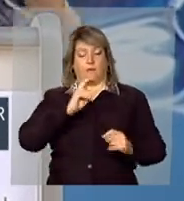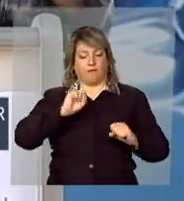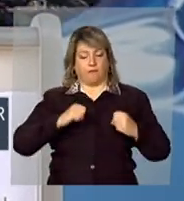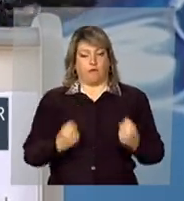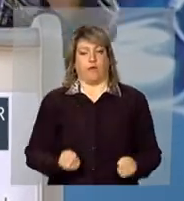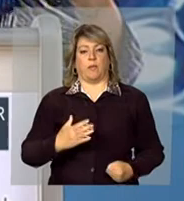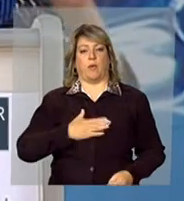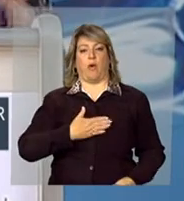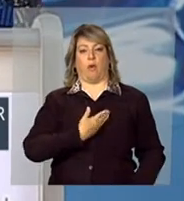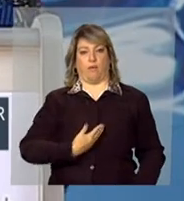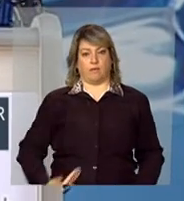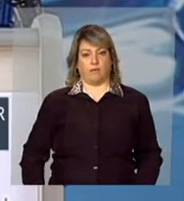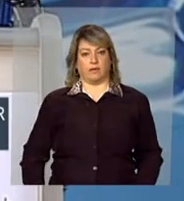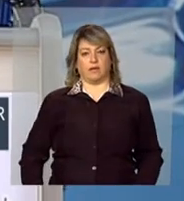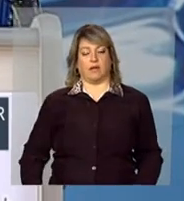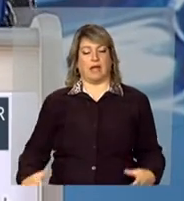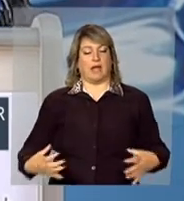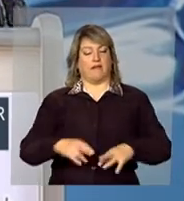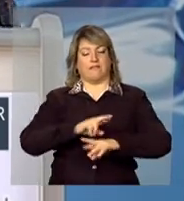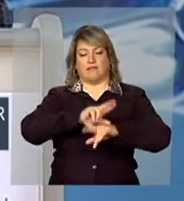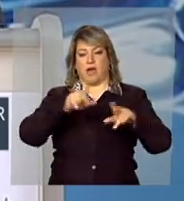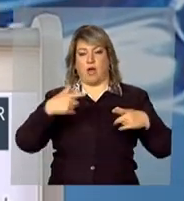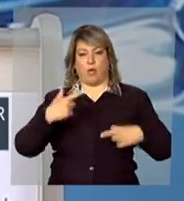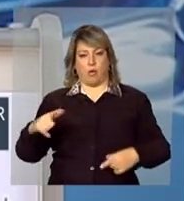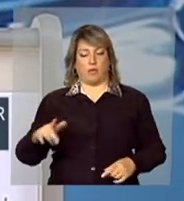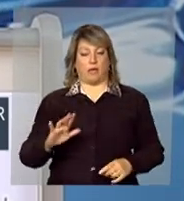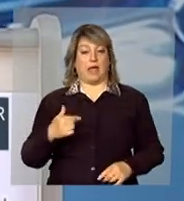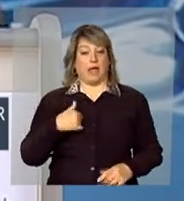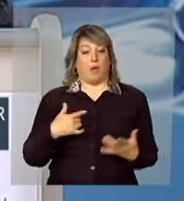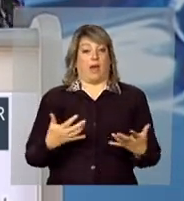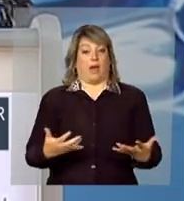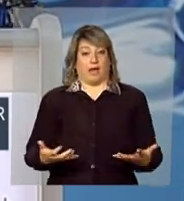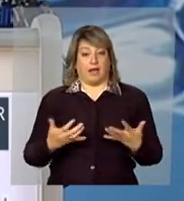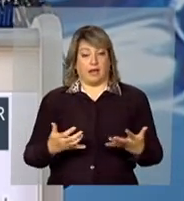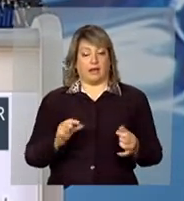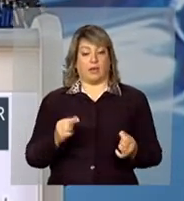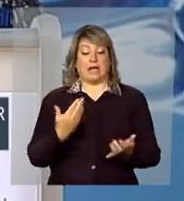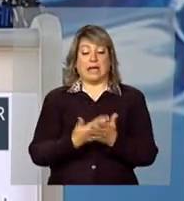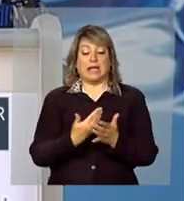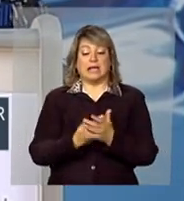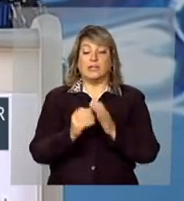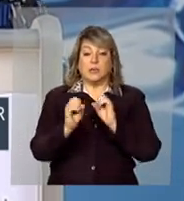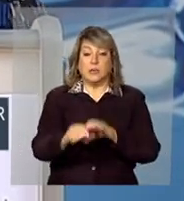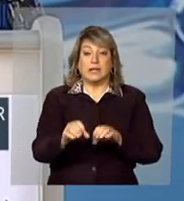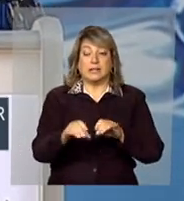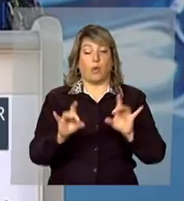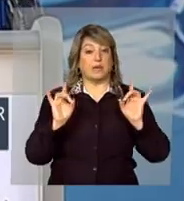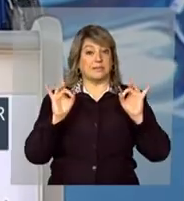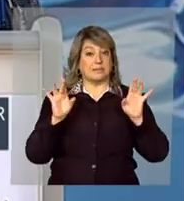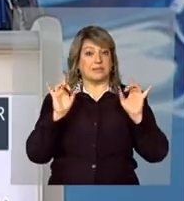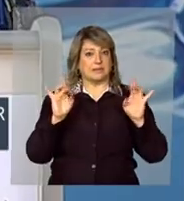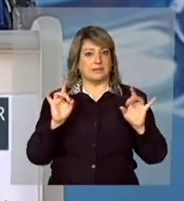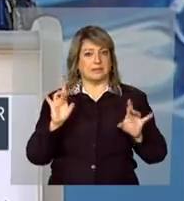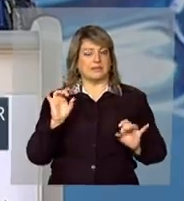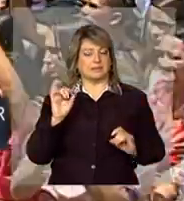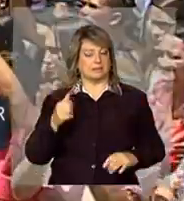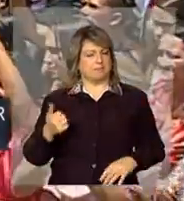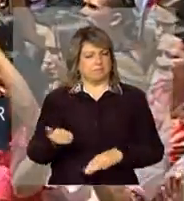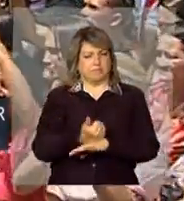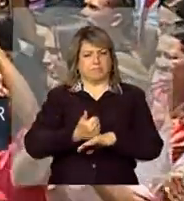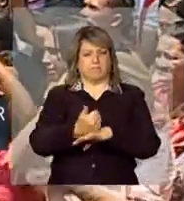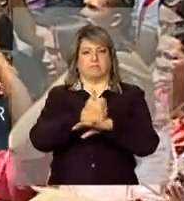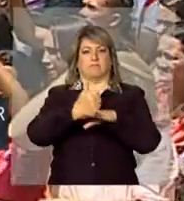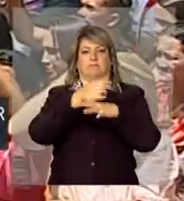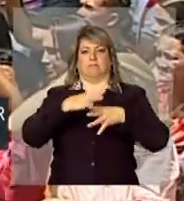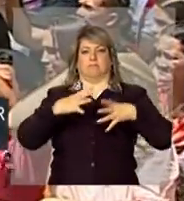governo, entre vários outros. Eu quero que a educação de qualidade cresça no